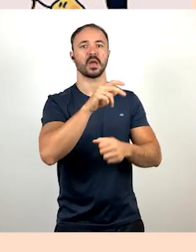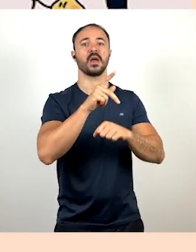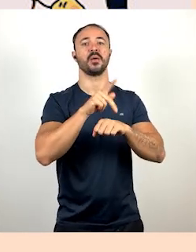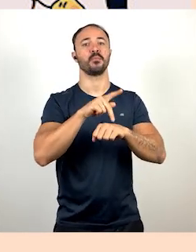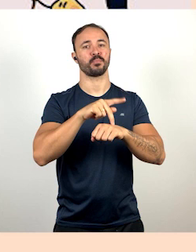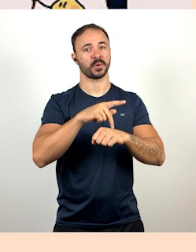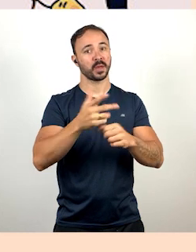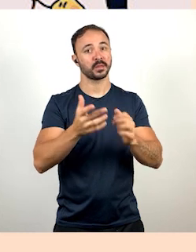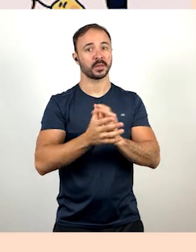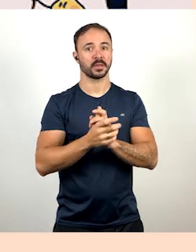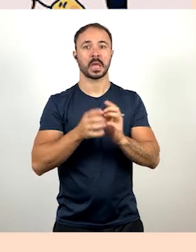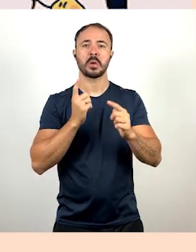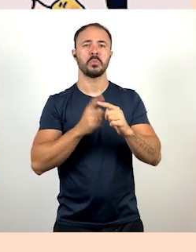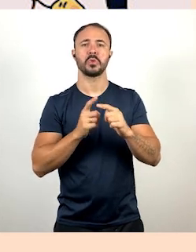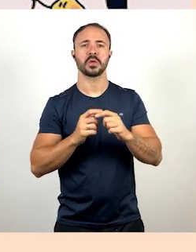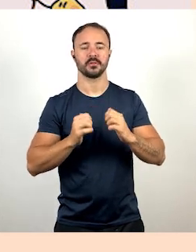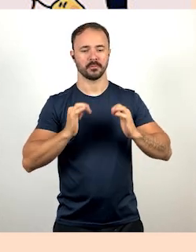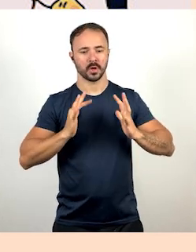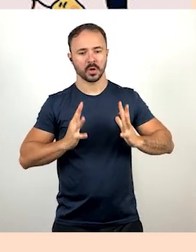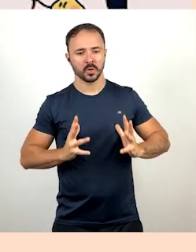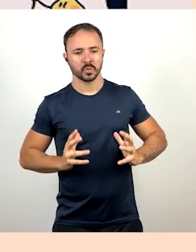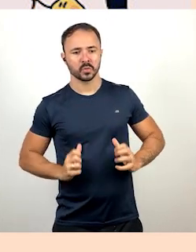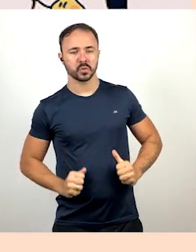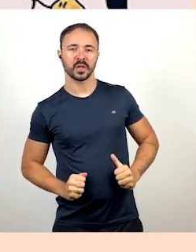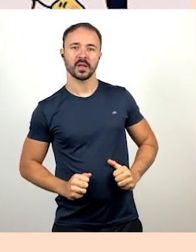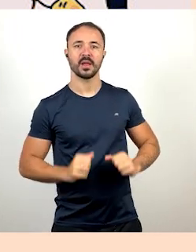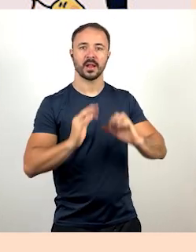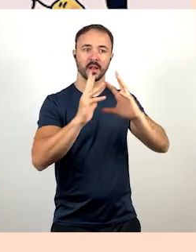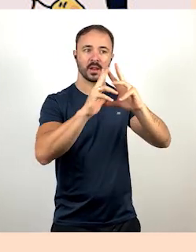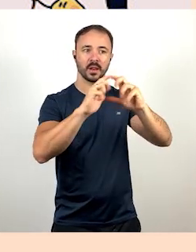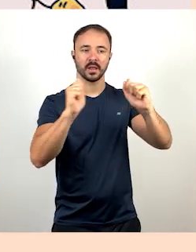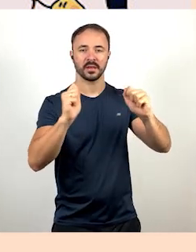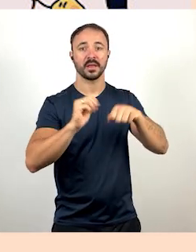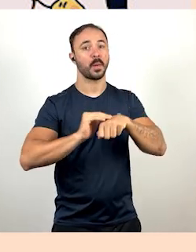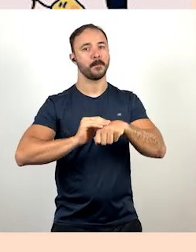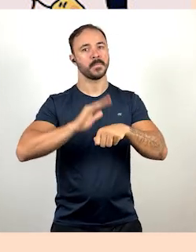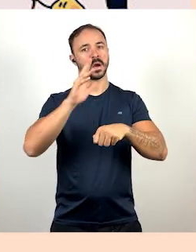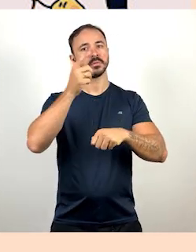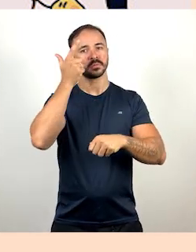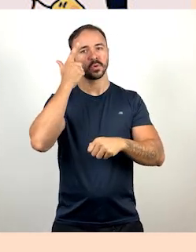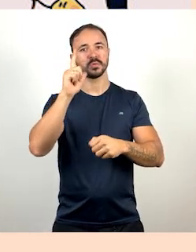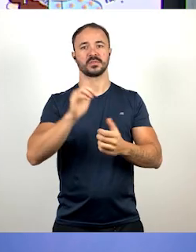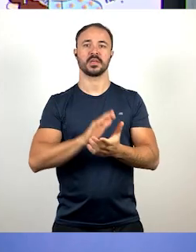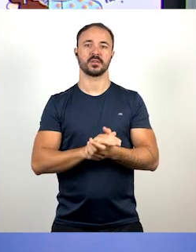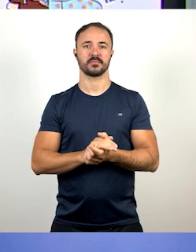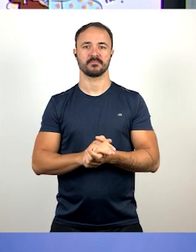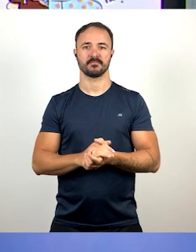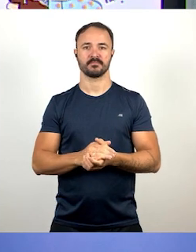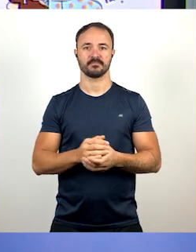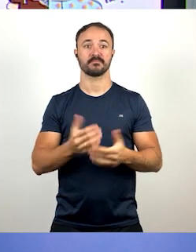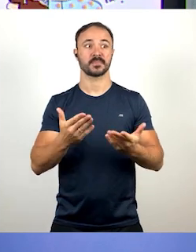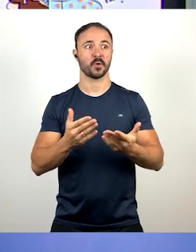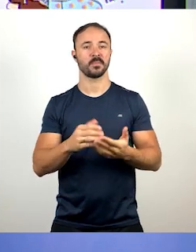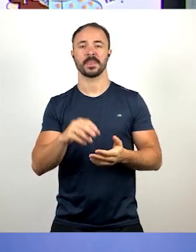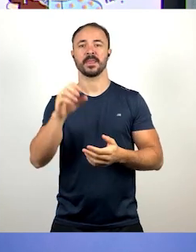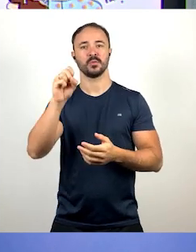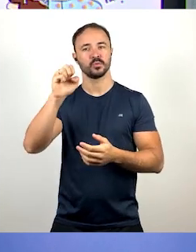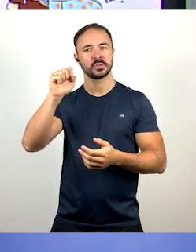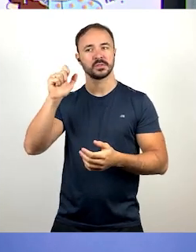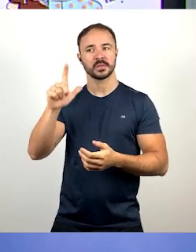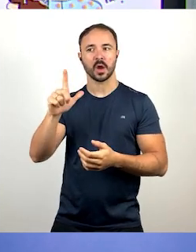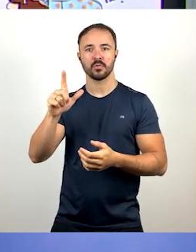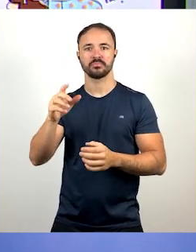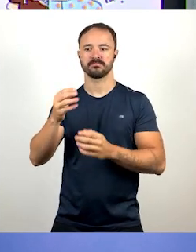pedras, porque ela vai dissolver, no caso, esses sais, fazendo com que eles não se